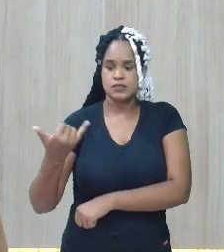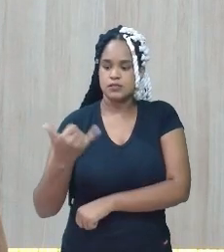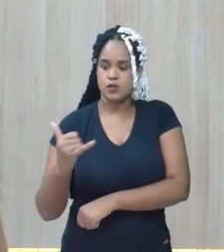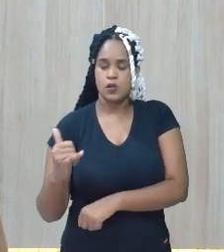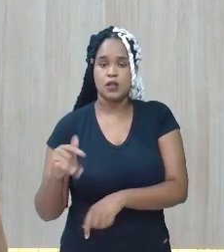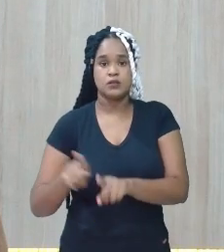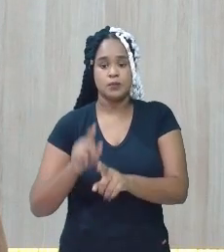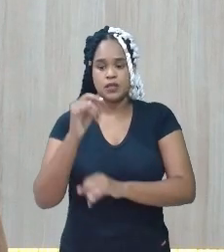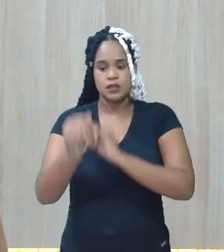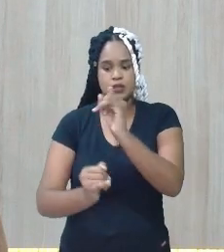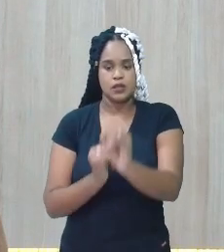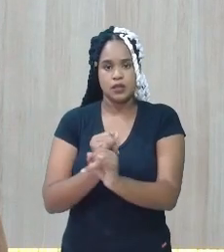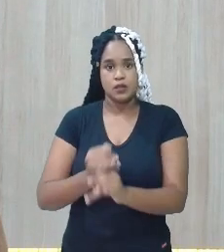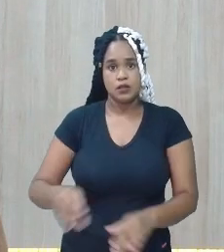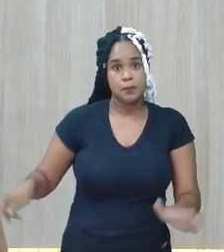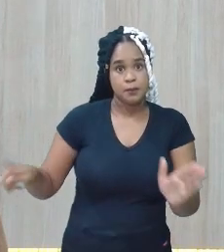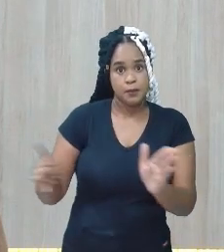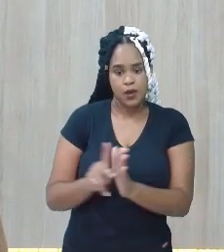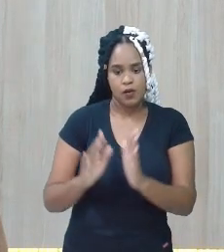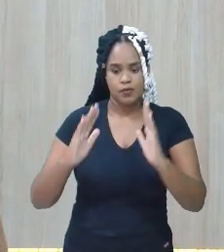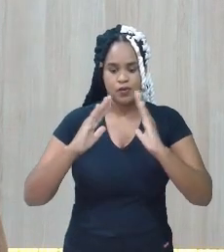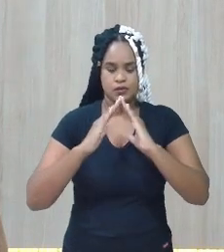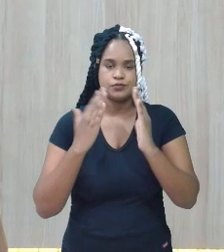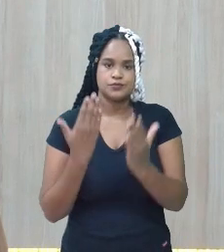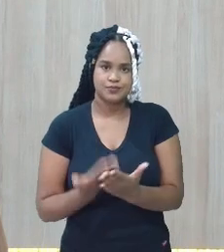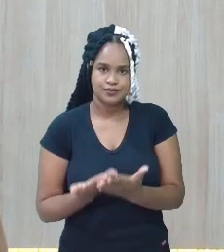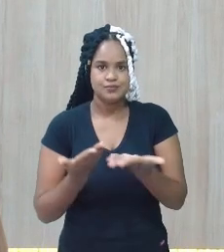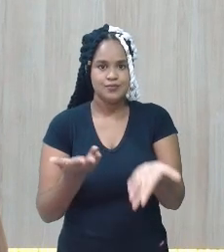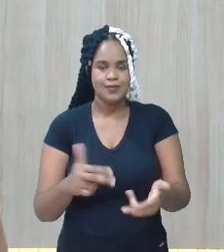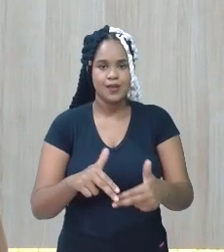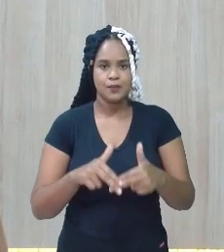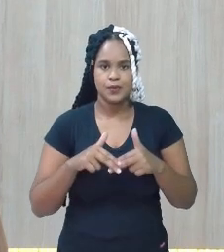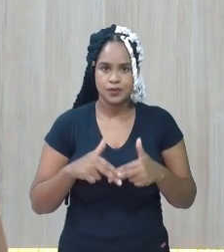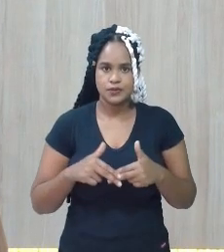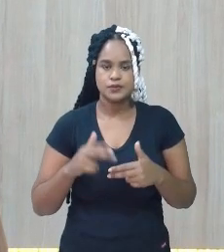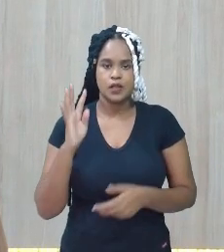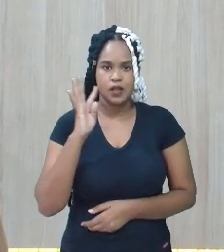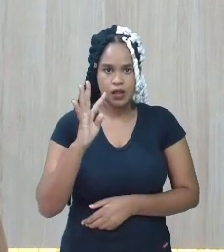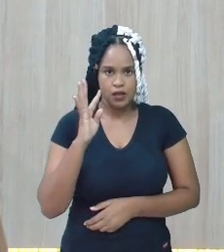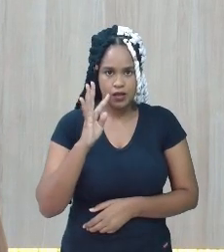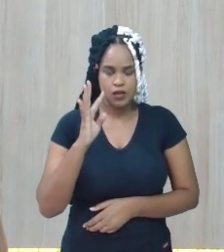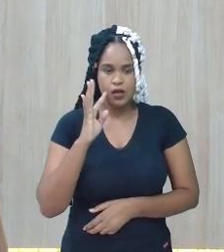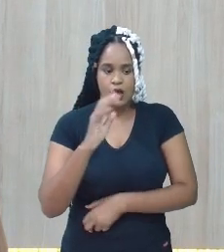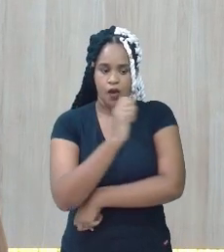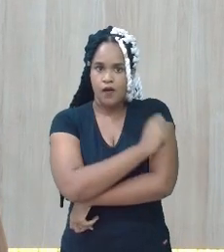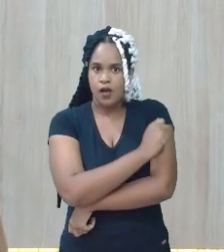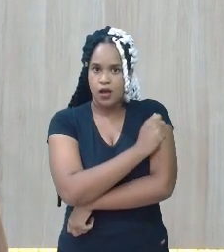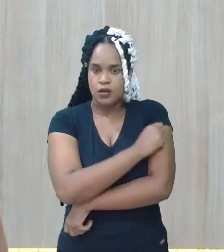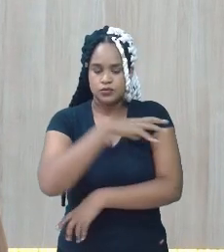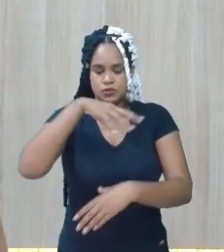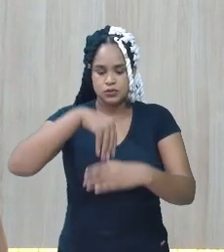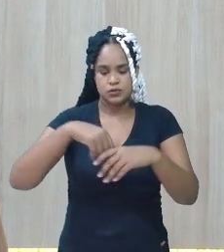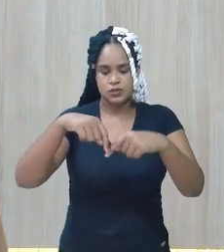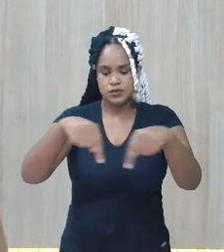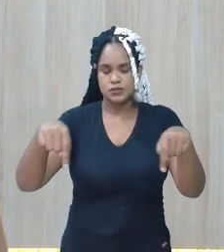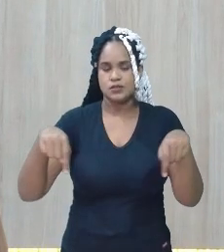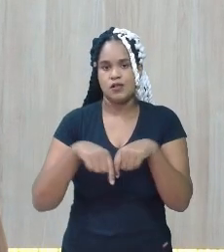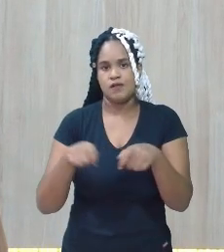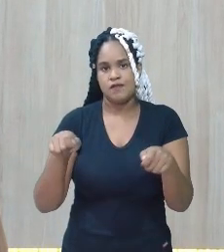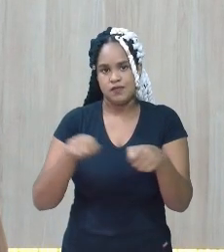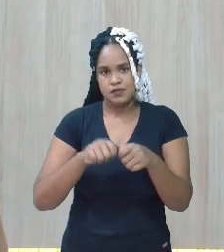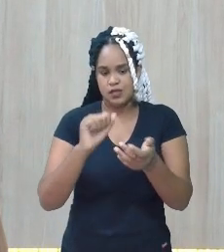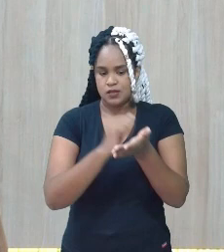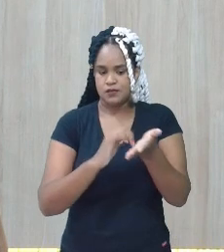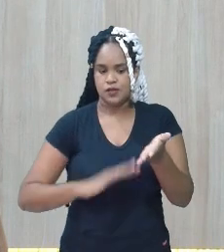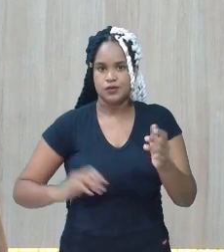da escola. Então, veja como prazeroso vai ser para esse estudante que está ali na sala fazer essa